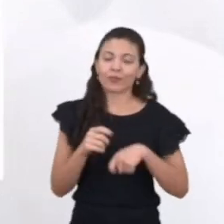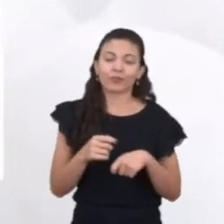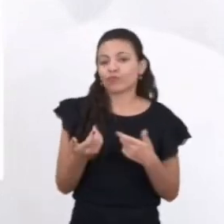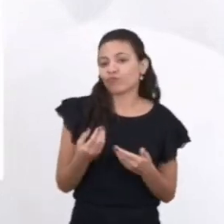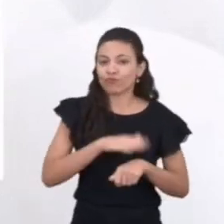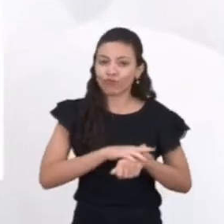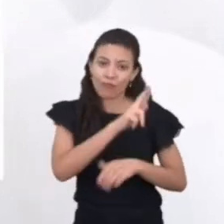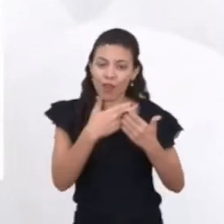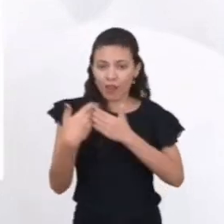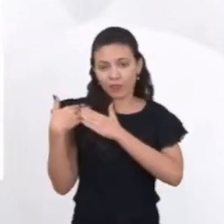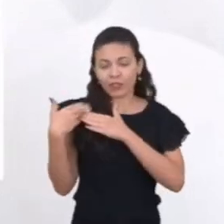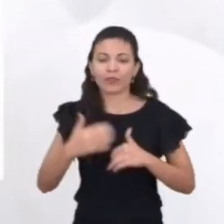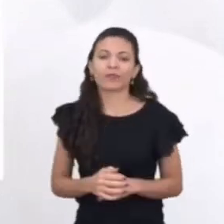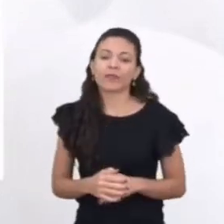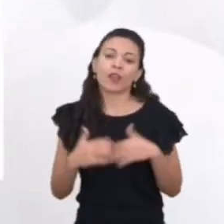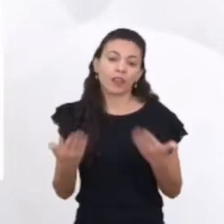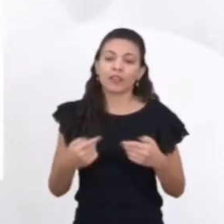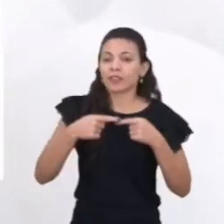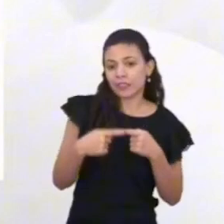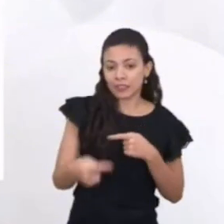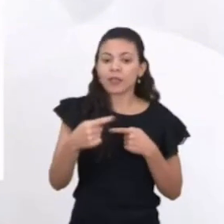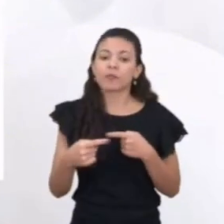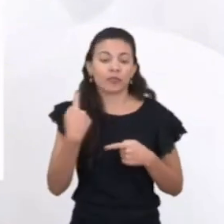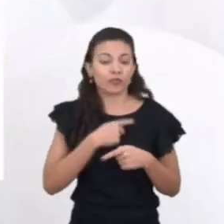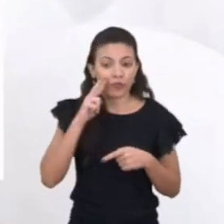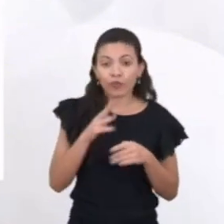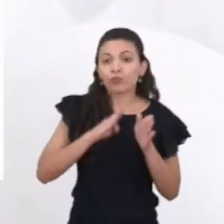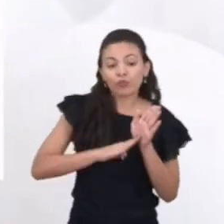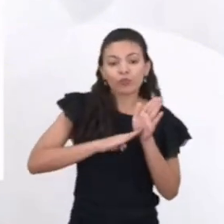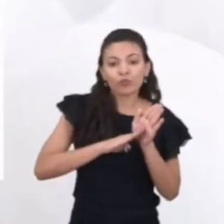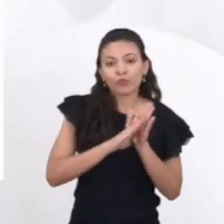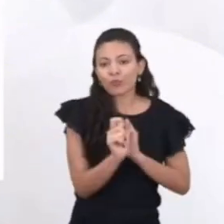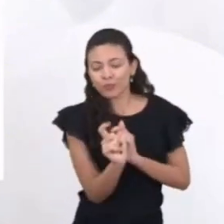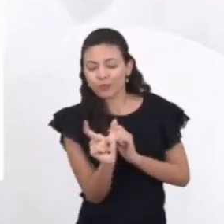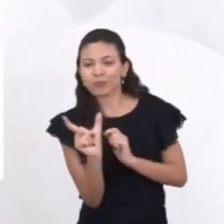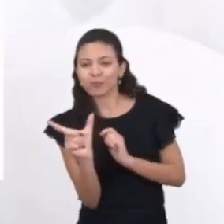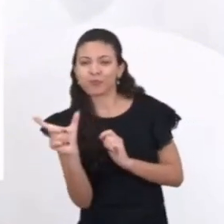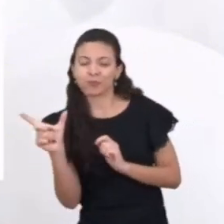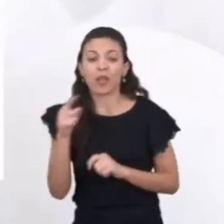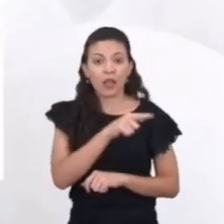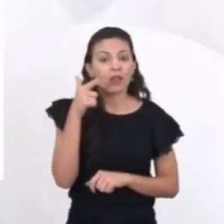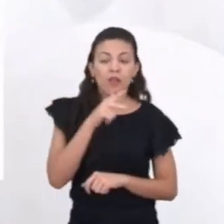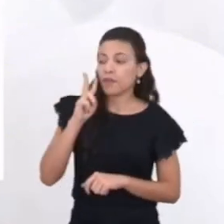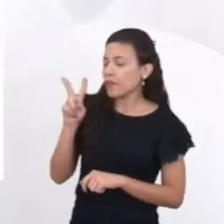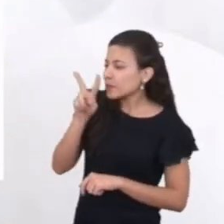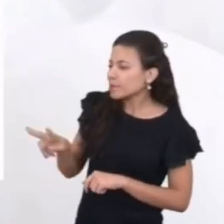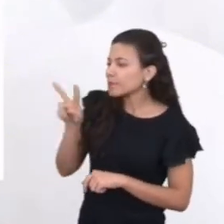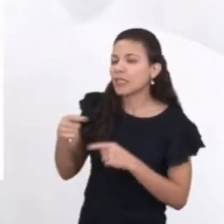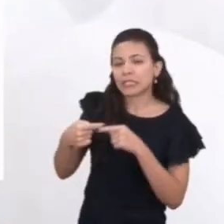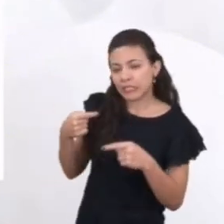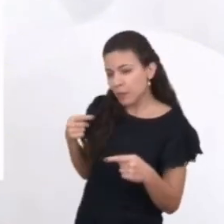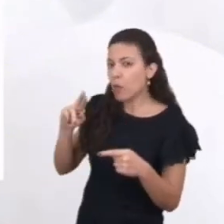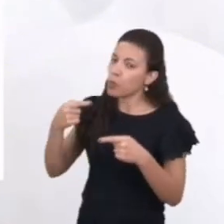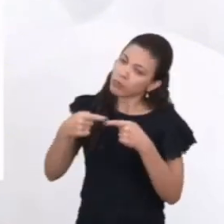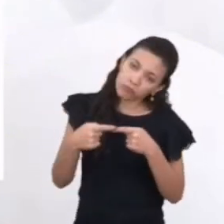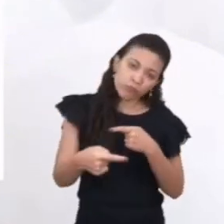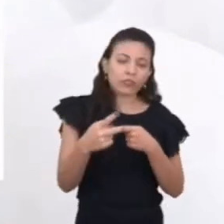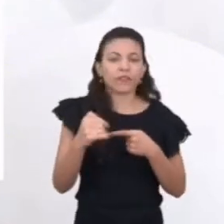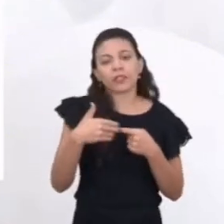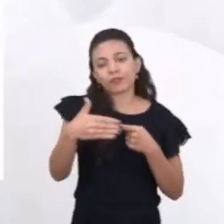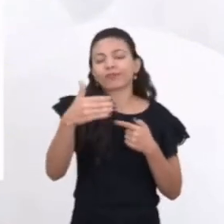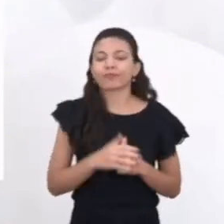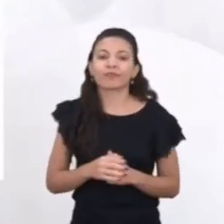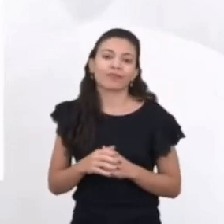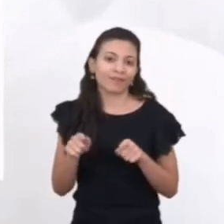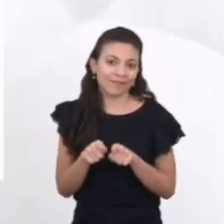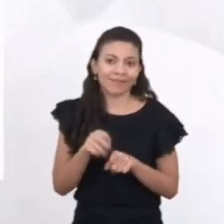autonomia, dessa maturidade por parte deles. Então, semana a semana eu vou olhando esse progresso e isso vai ficar acumulado ali pro estudante, ele consegue consultar as semanas anteriores e consultar o progresso dele nessas